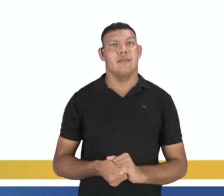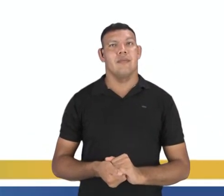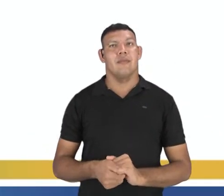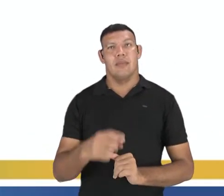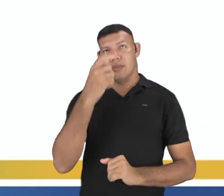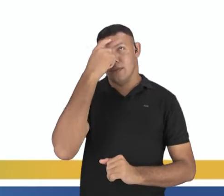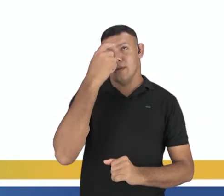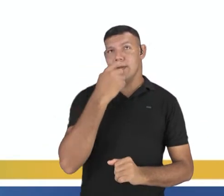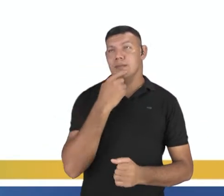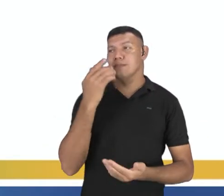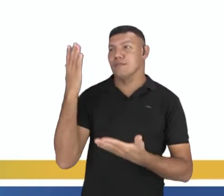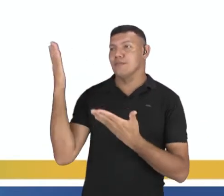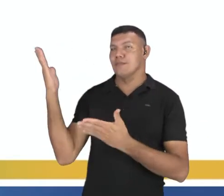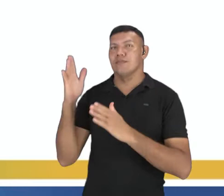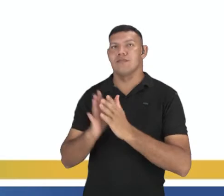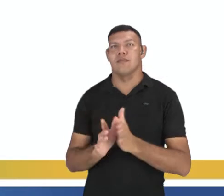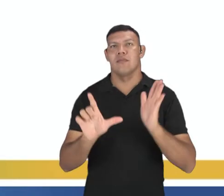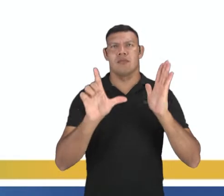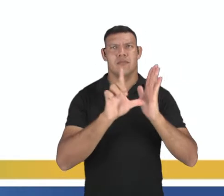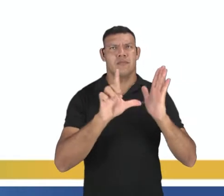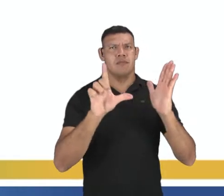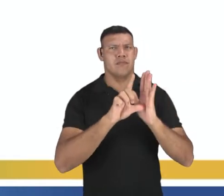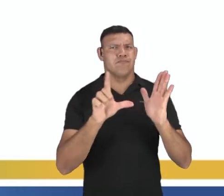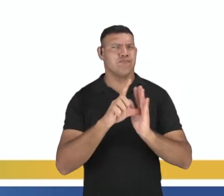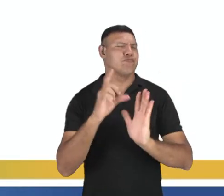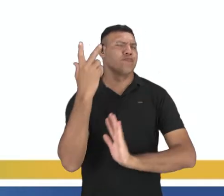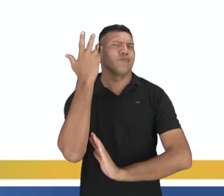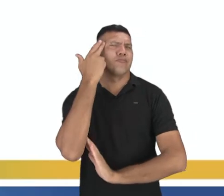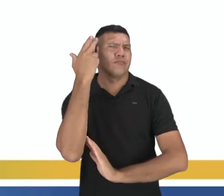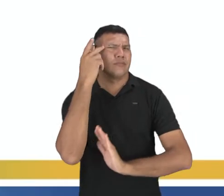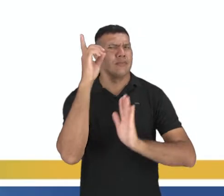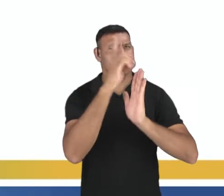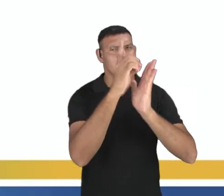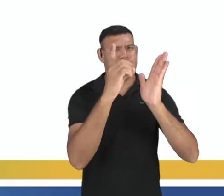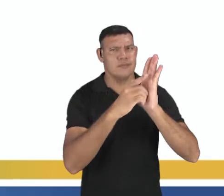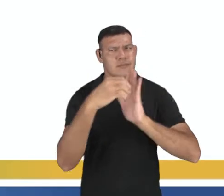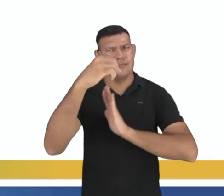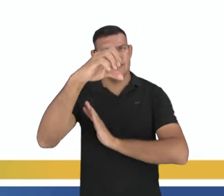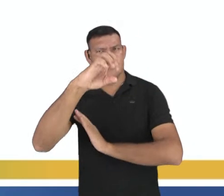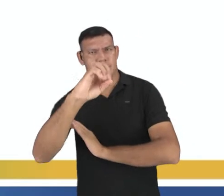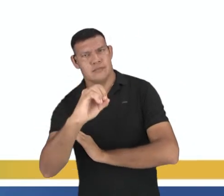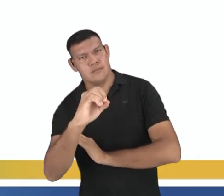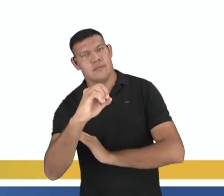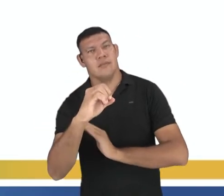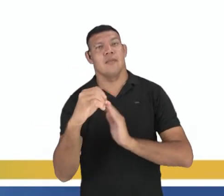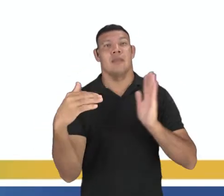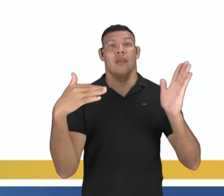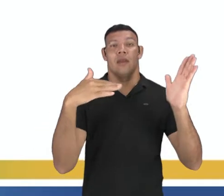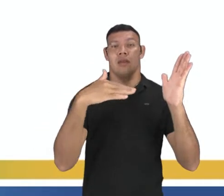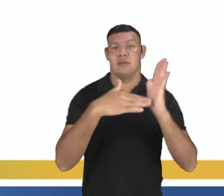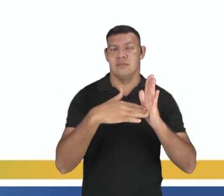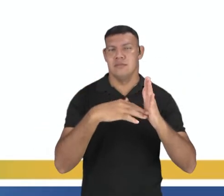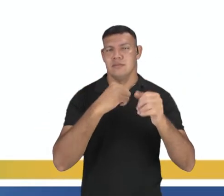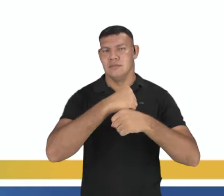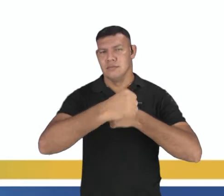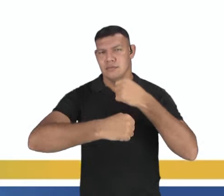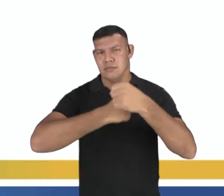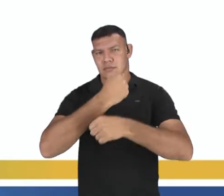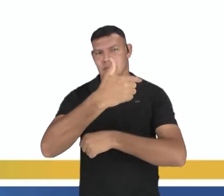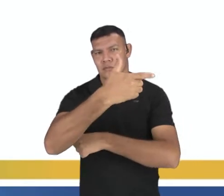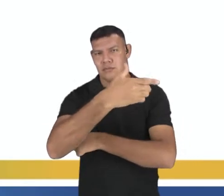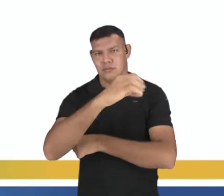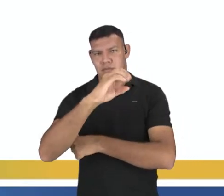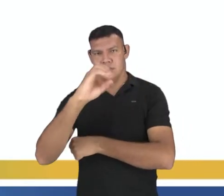imagem uma das lojas que eram muito comum a gente ver na década de 90 até os anos 2000 quero as